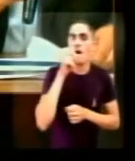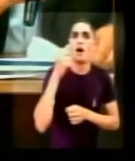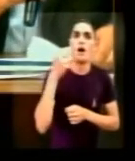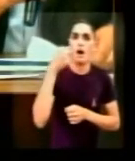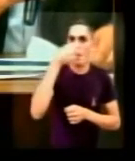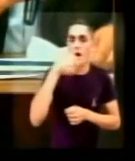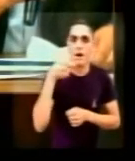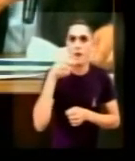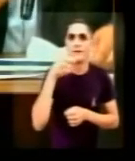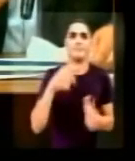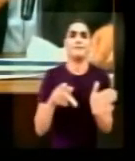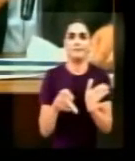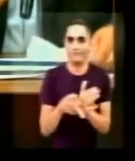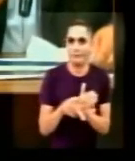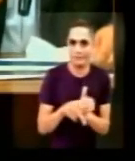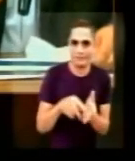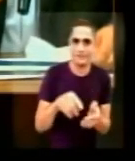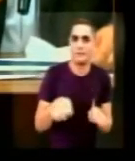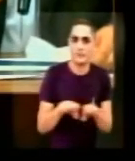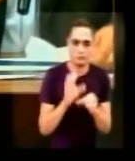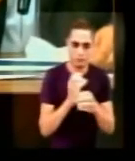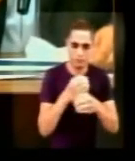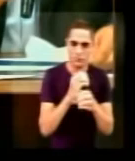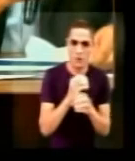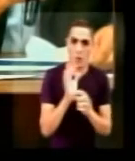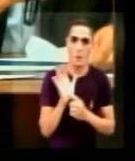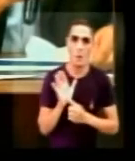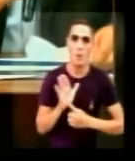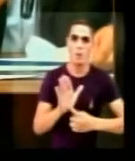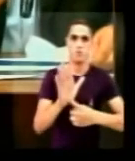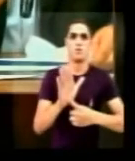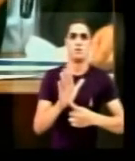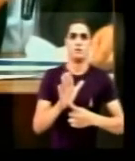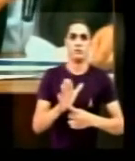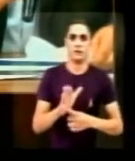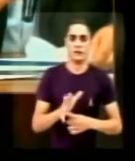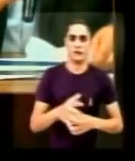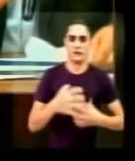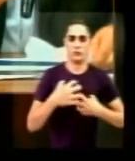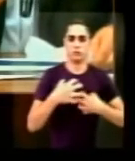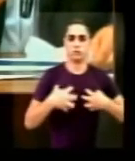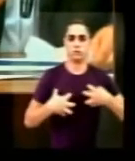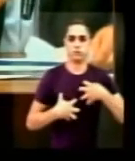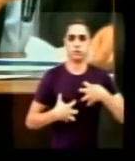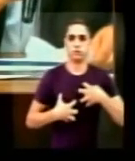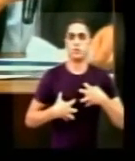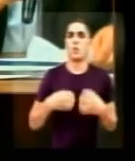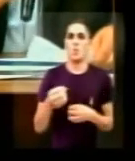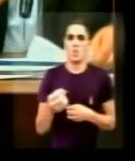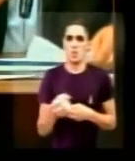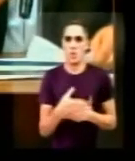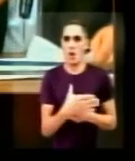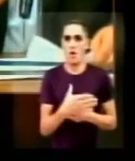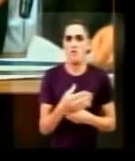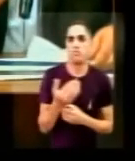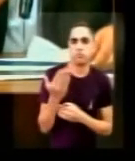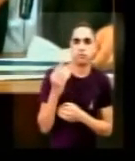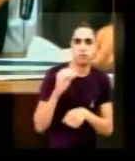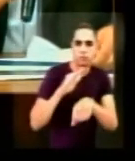RT-PCR, que é o teste padrão ouro, que mostra a infecção aguda, recente. Tá? Então,